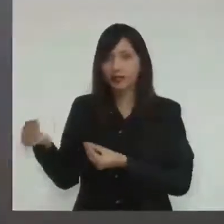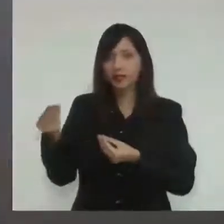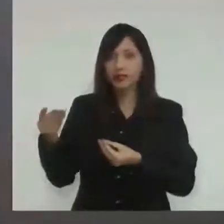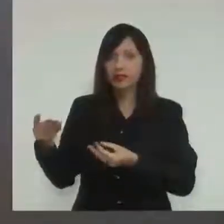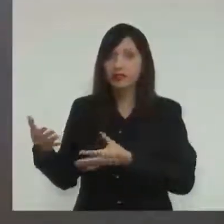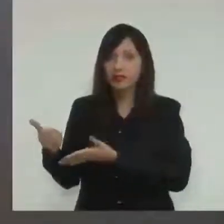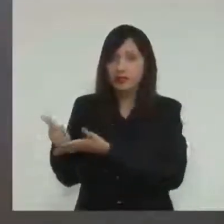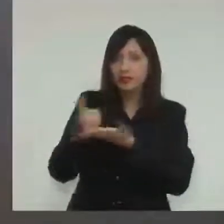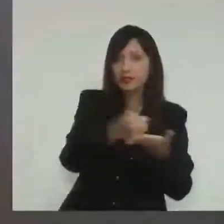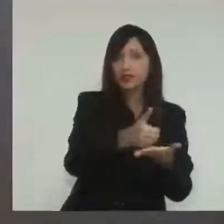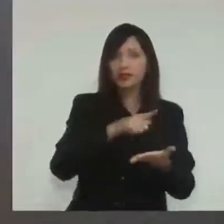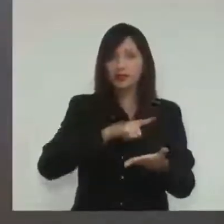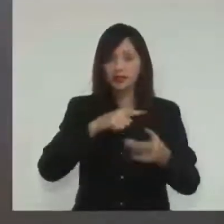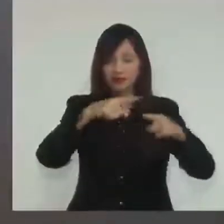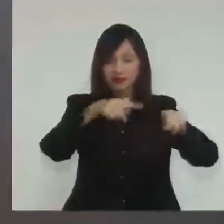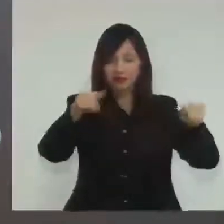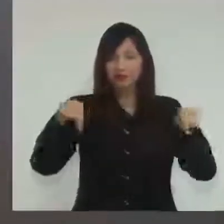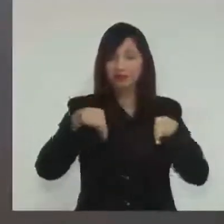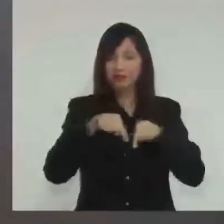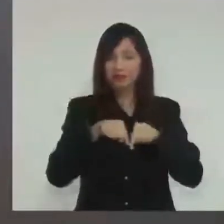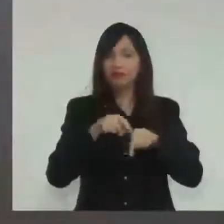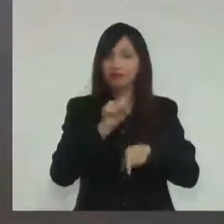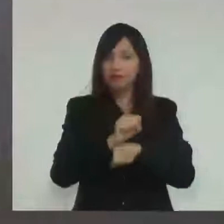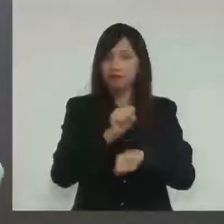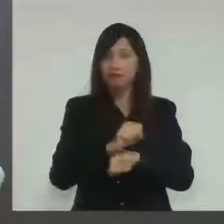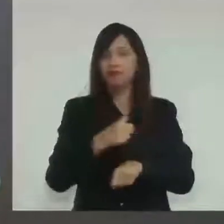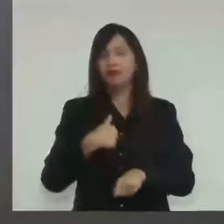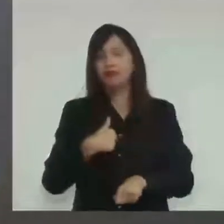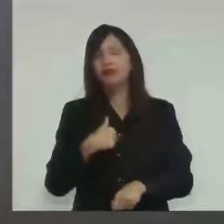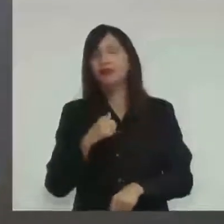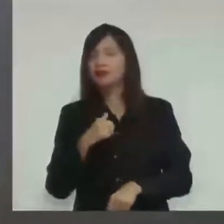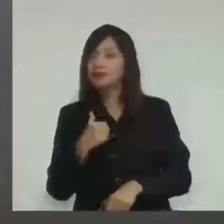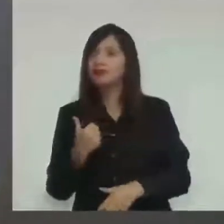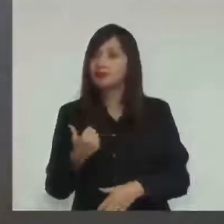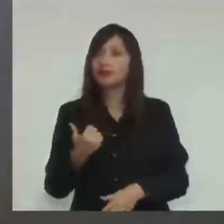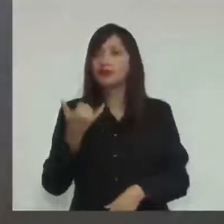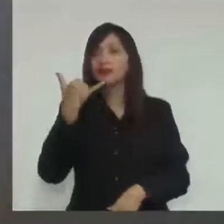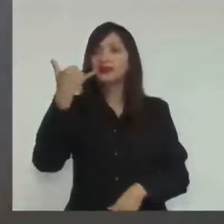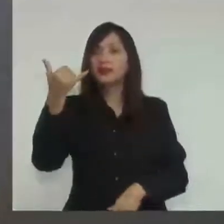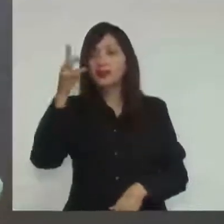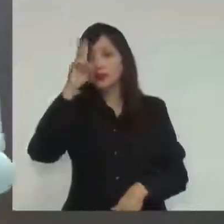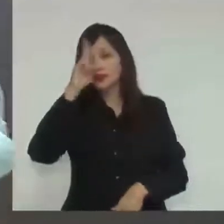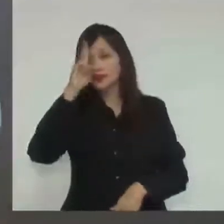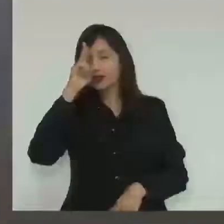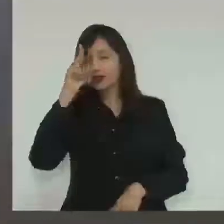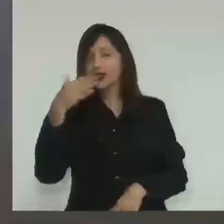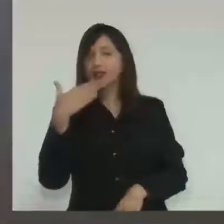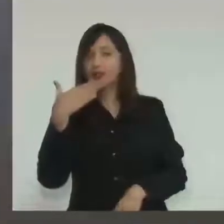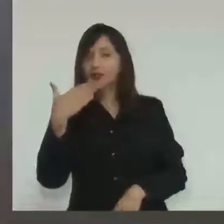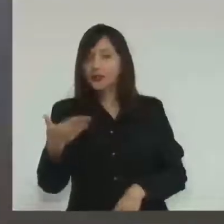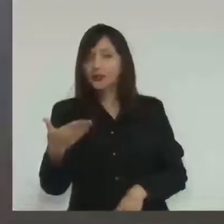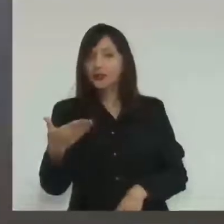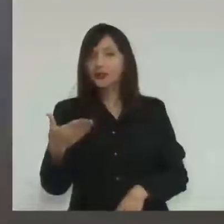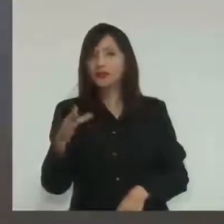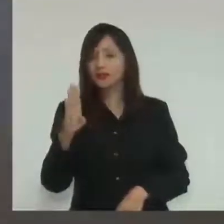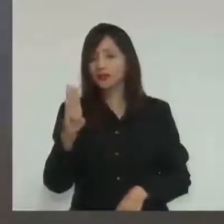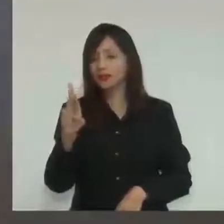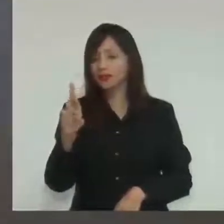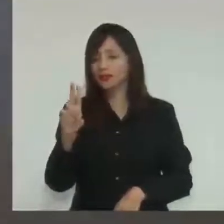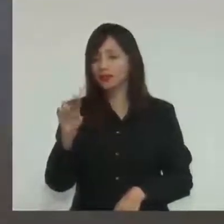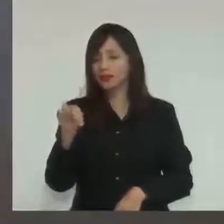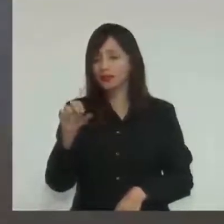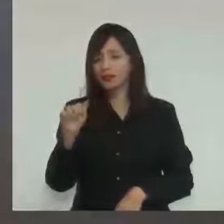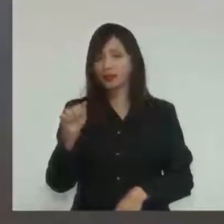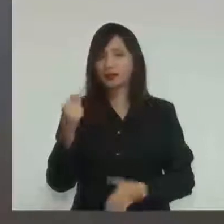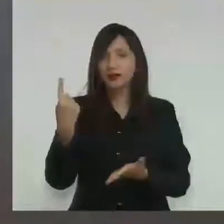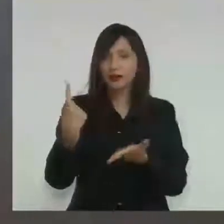crianças ficarem. Bom, eu esperei chegar na segunda-feira, liguei, pedi para a Bruna ligar na escola